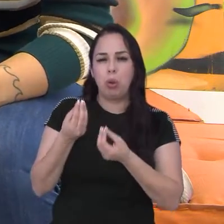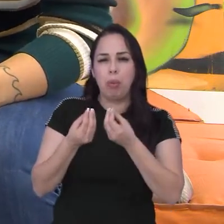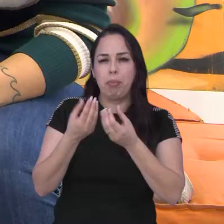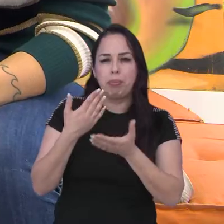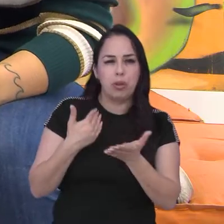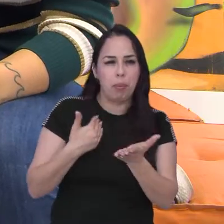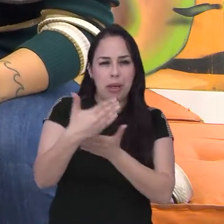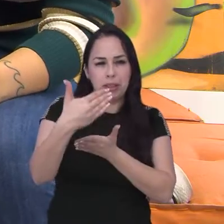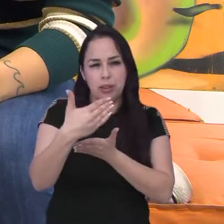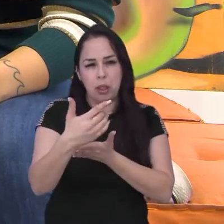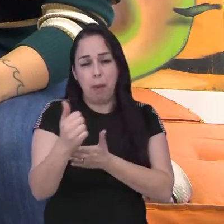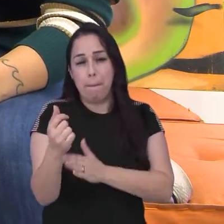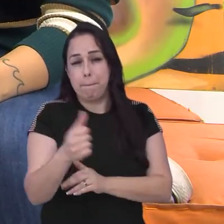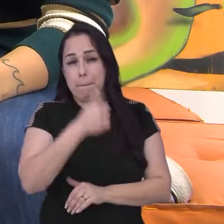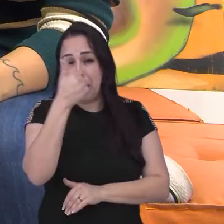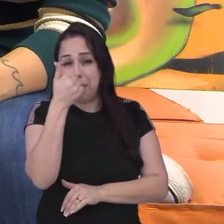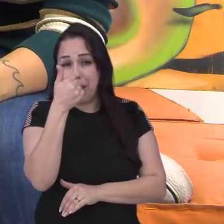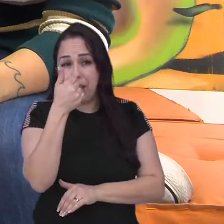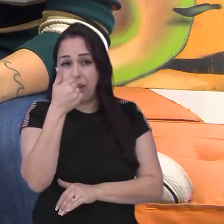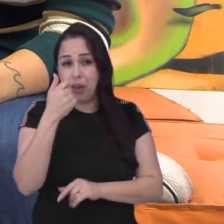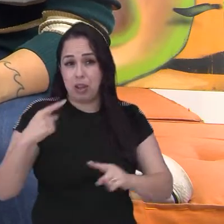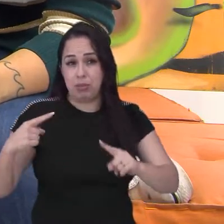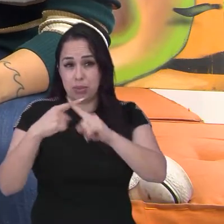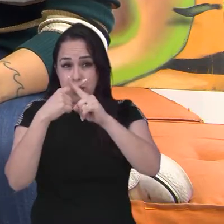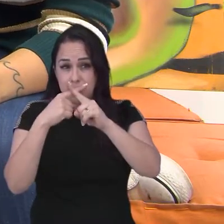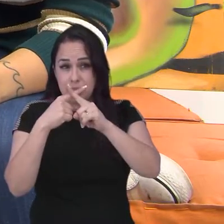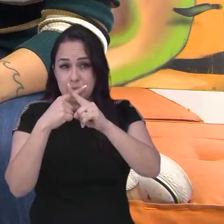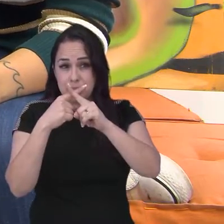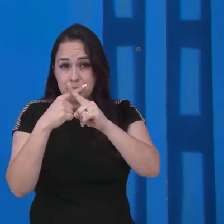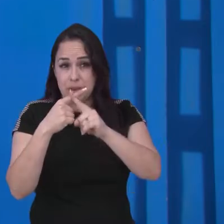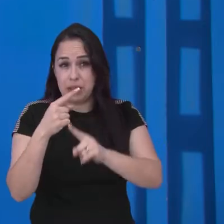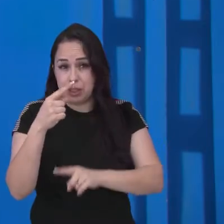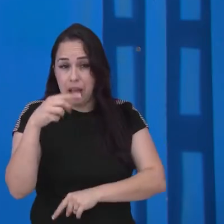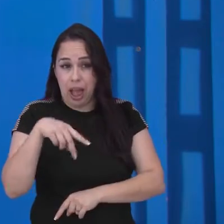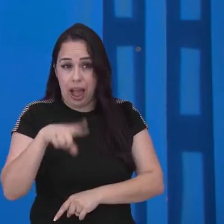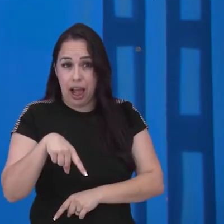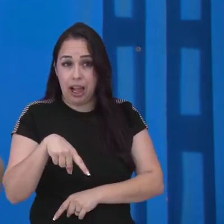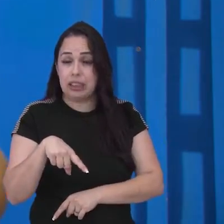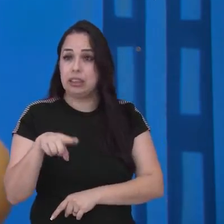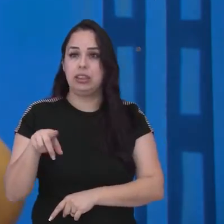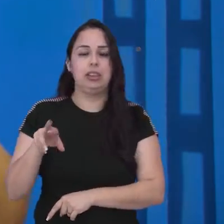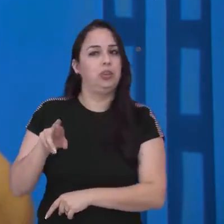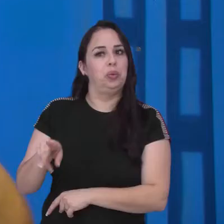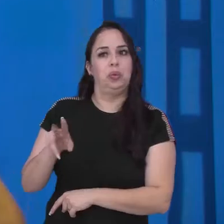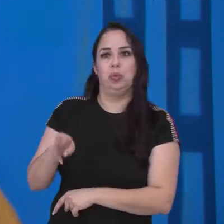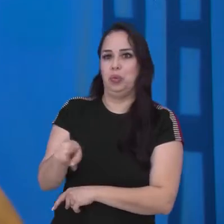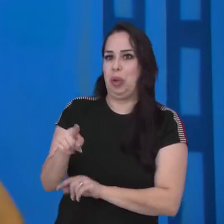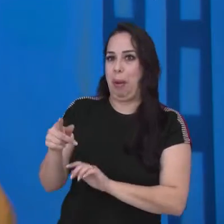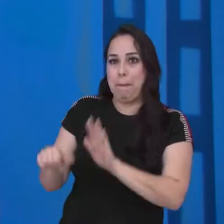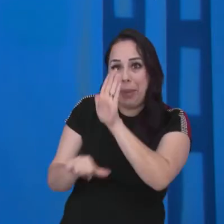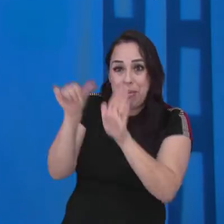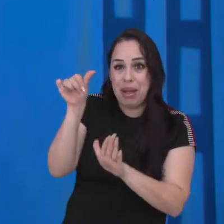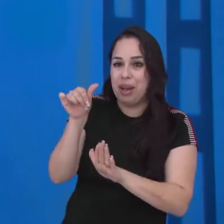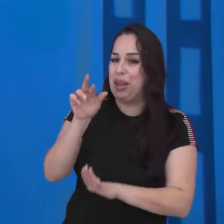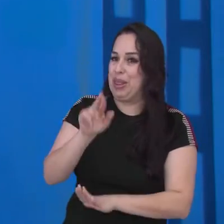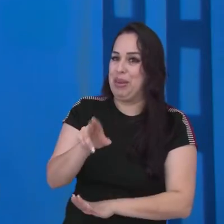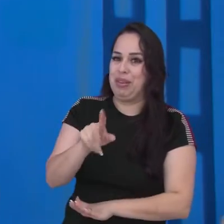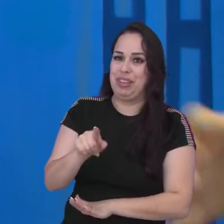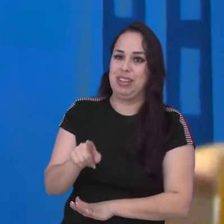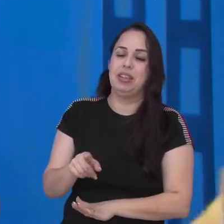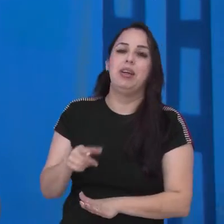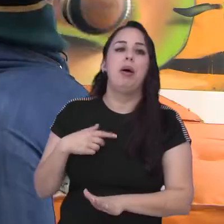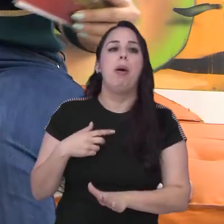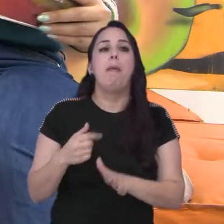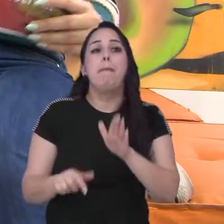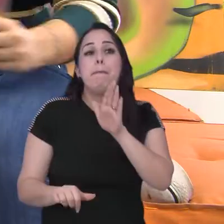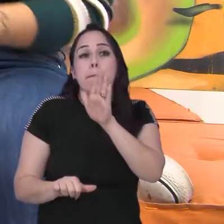esses projetos? O primeiro foi a Batalha dos Trilhos? Não. Não foi? Ah, é muita coisa. Na verdade, mas assim, o